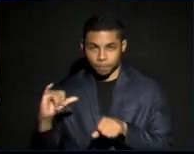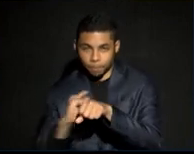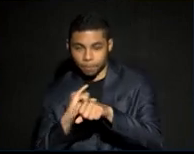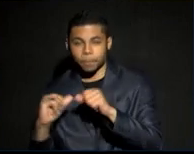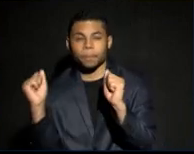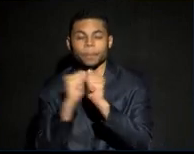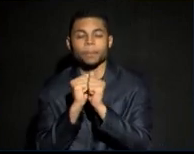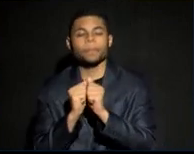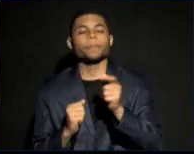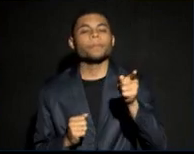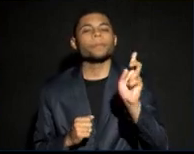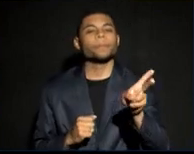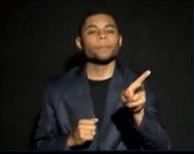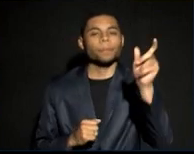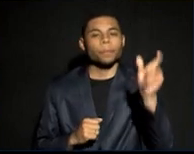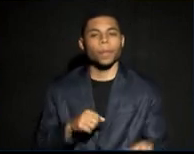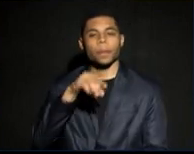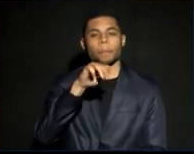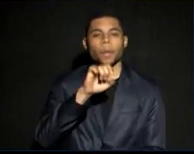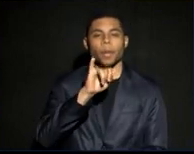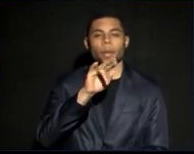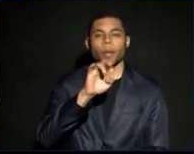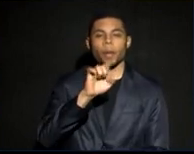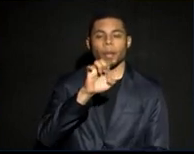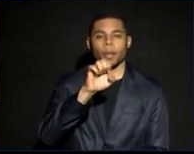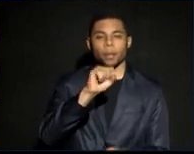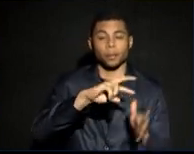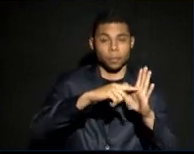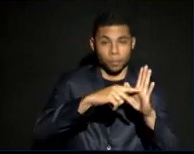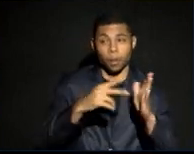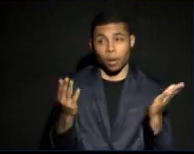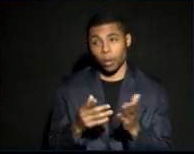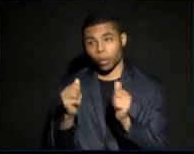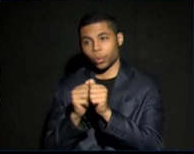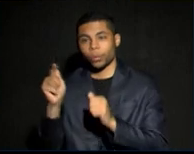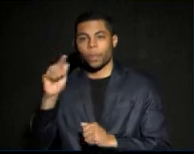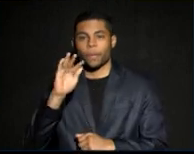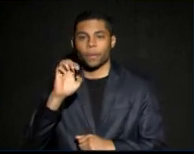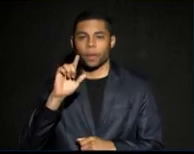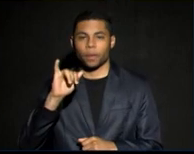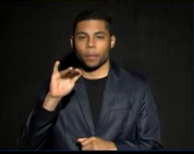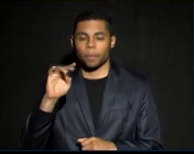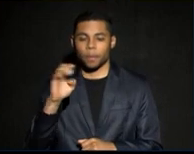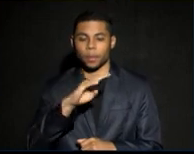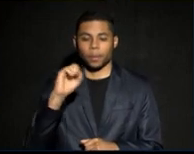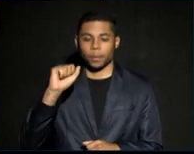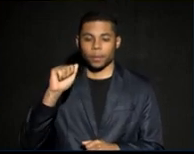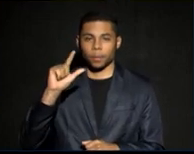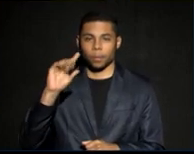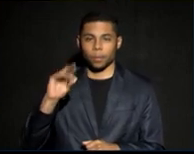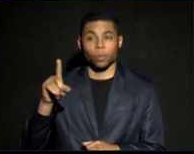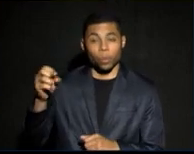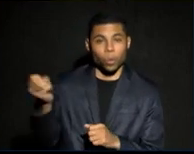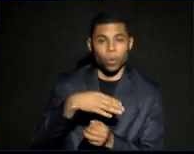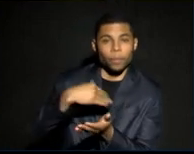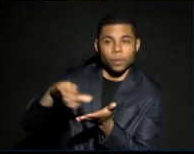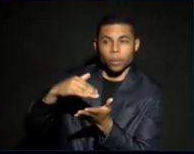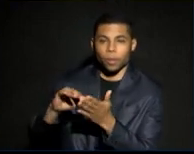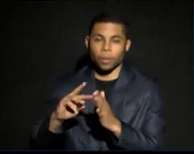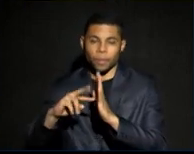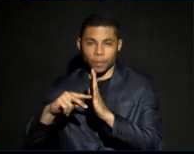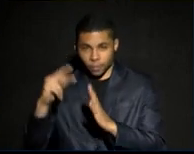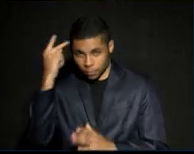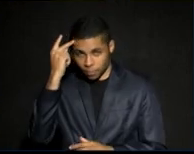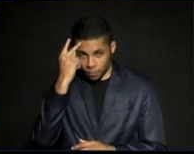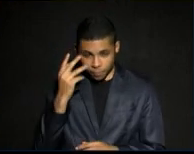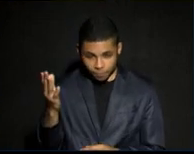estratégica junto com o Meirelles na fazenda e agora junto com Felipe salto que tá aqui no Felipe salto é o nosso novo secretário de Fazenda